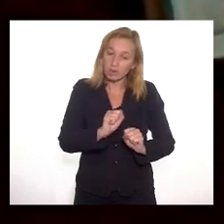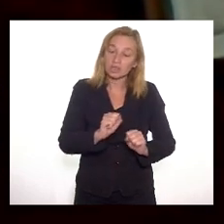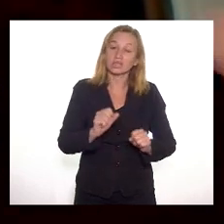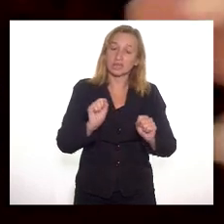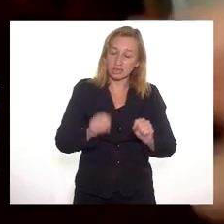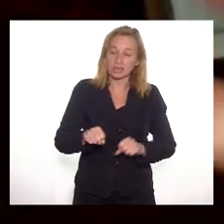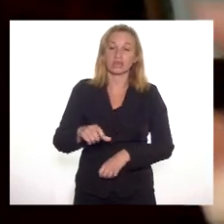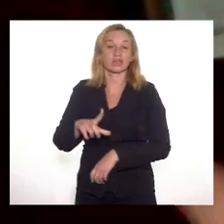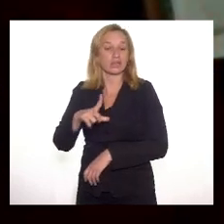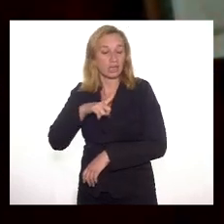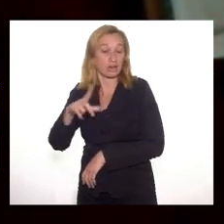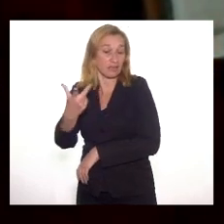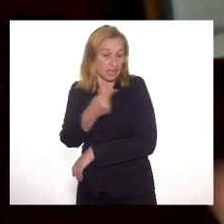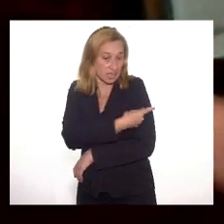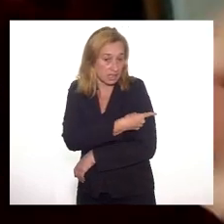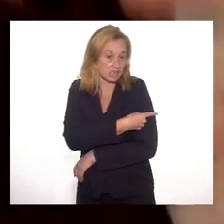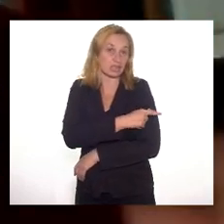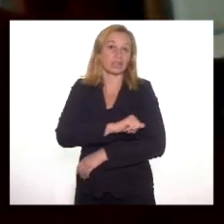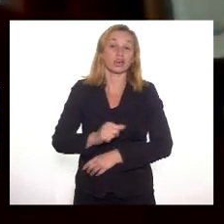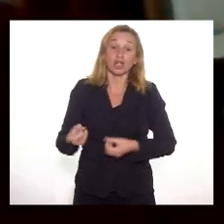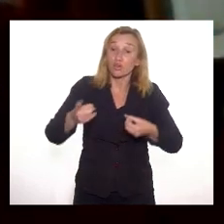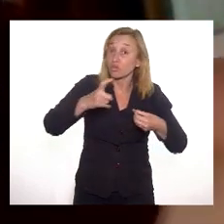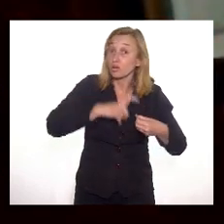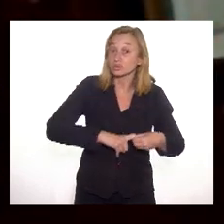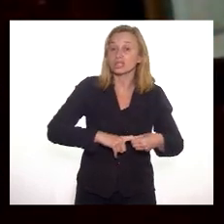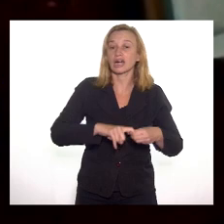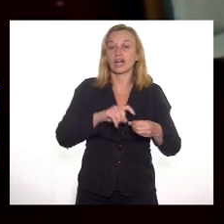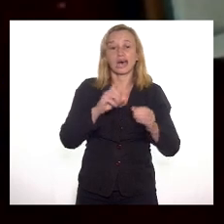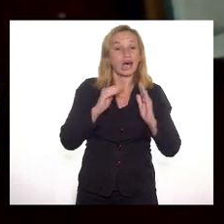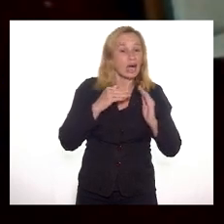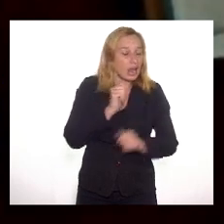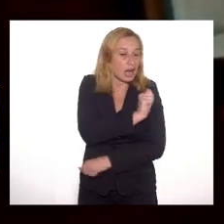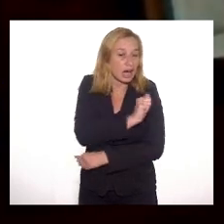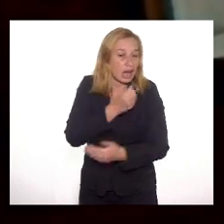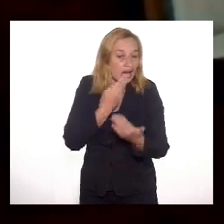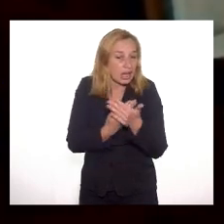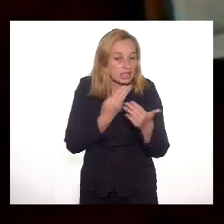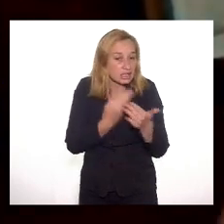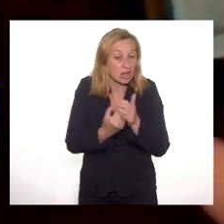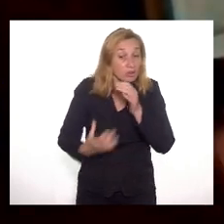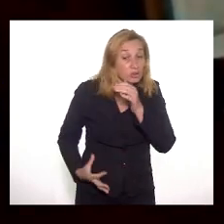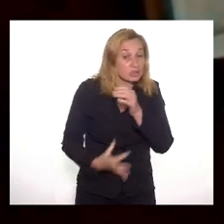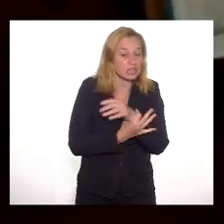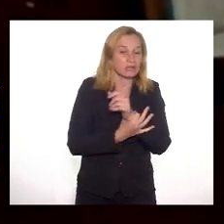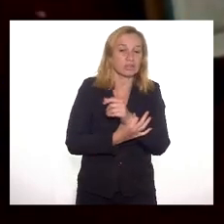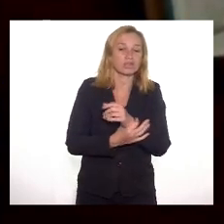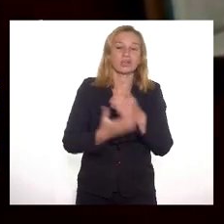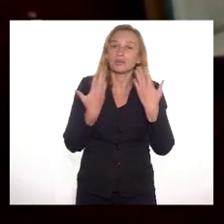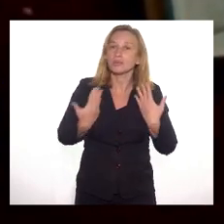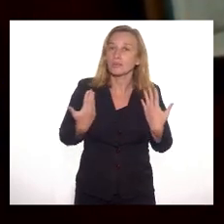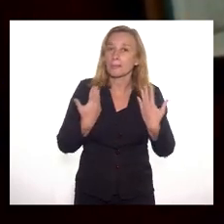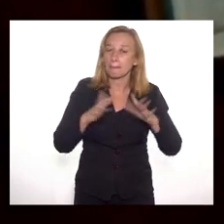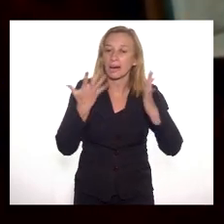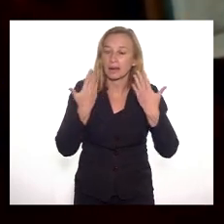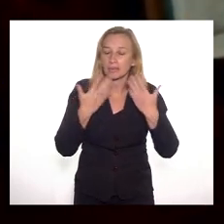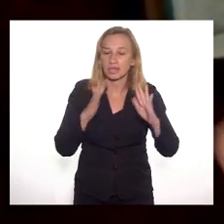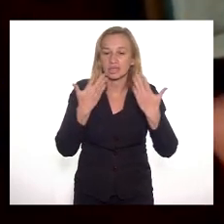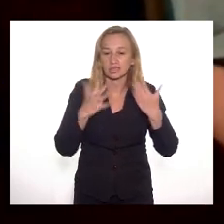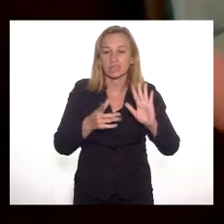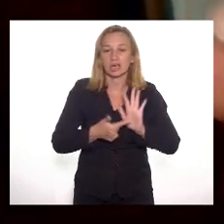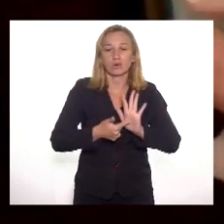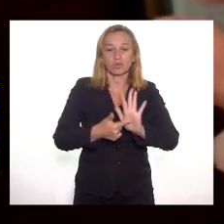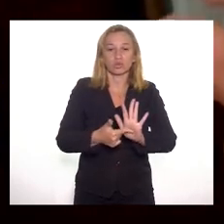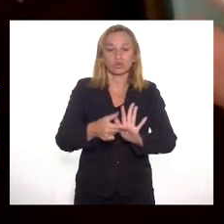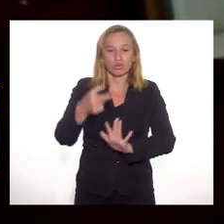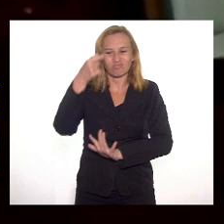preservar, se vacinar e voltar às aulas com segurança. Então, eu queria muito parabenizar. Né, mostrou que tem